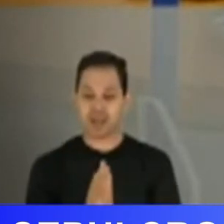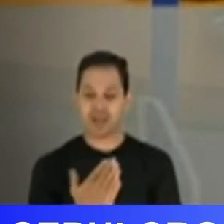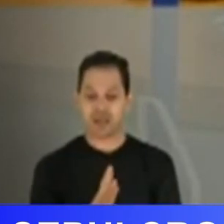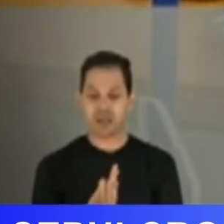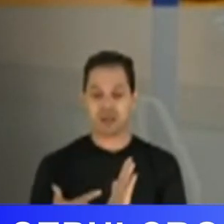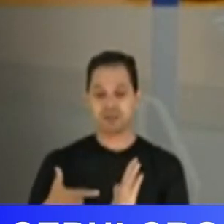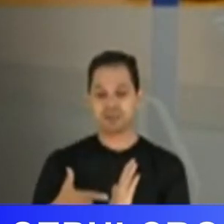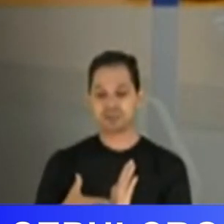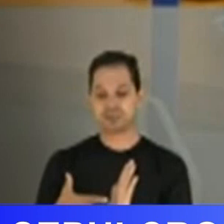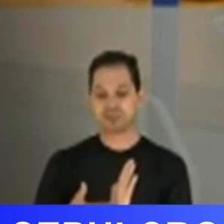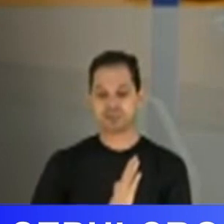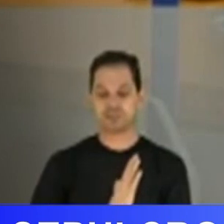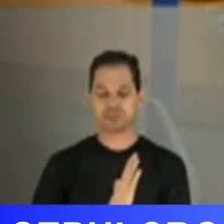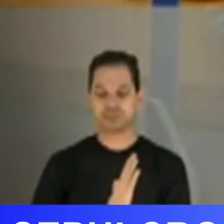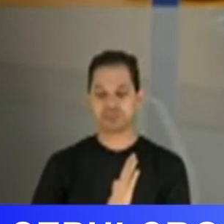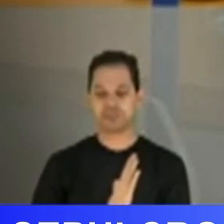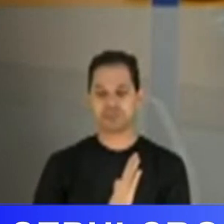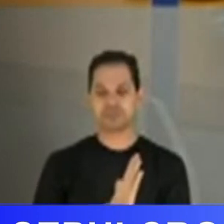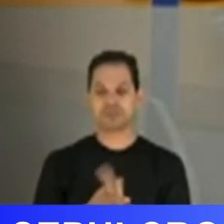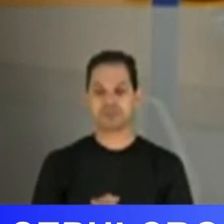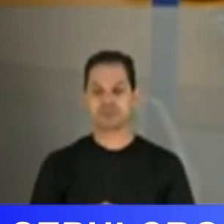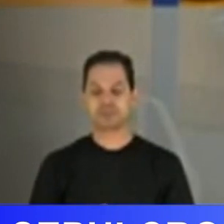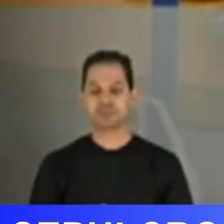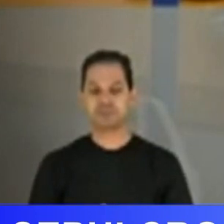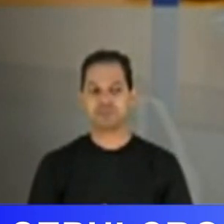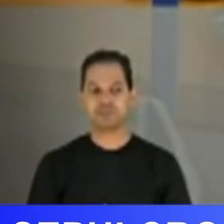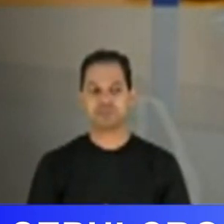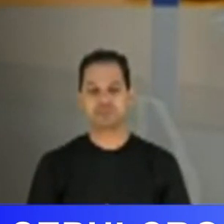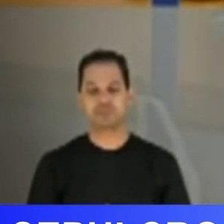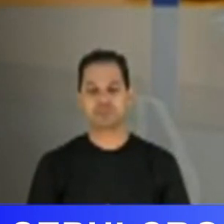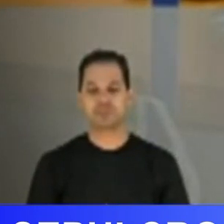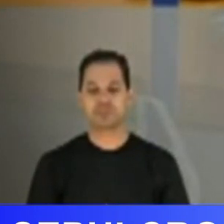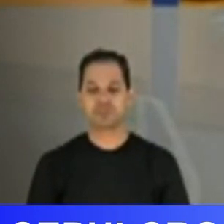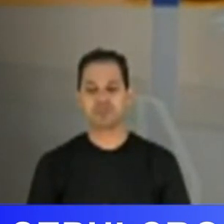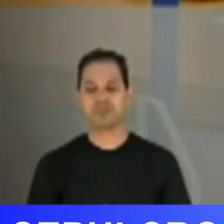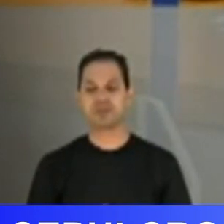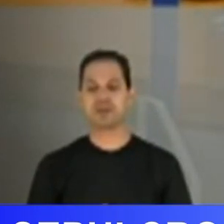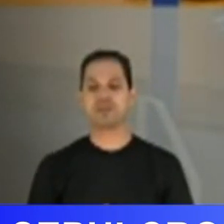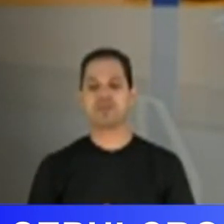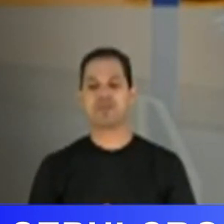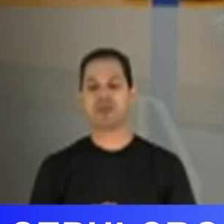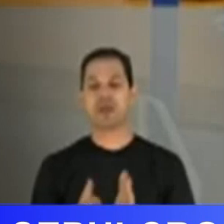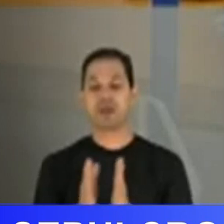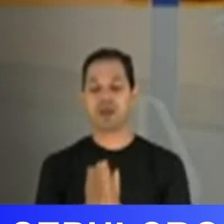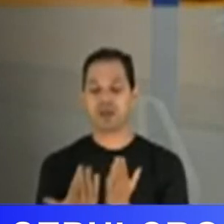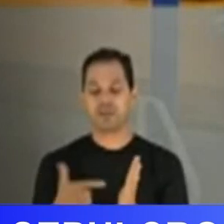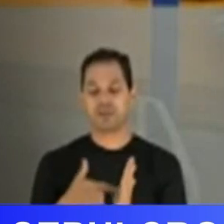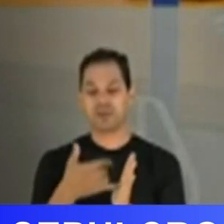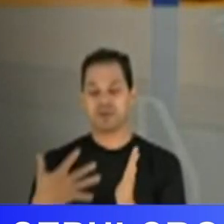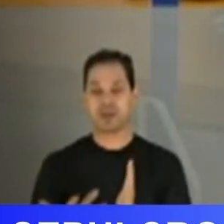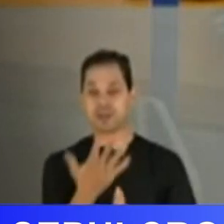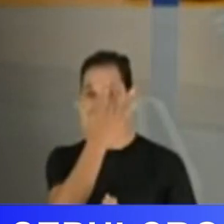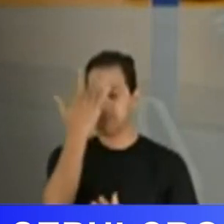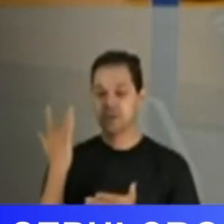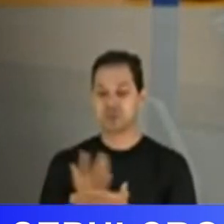que tem na Bíblia, no livro de Ezequiel, capítulo 36, versículo 6, que ele fala de uma pessoa que